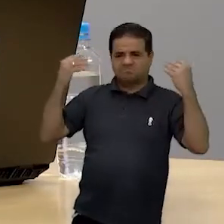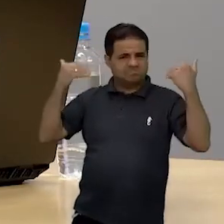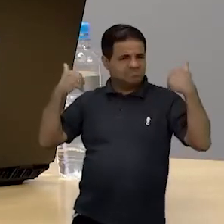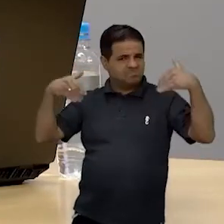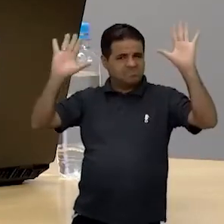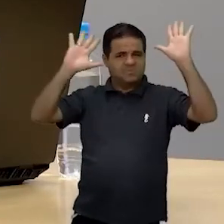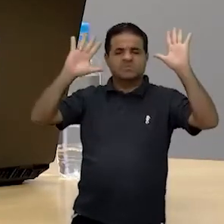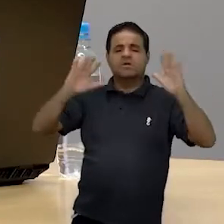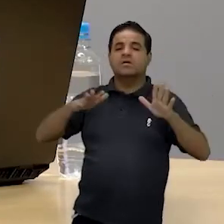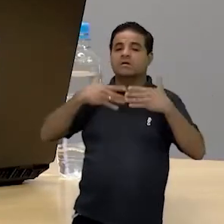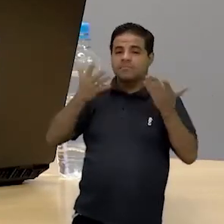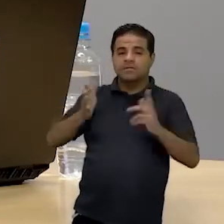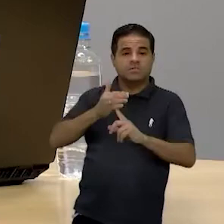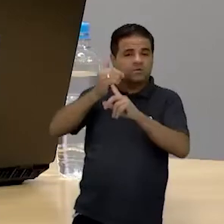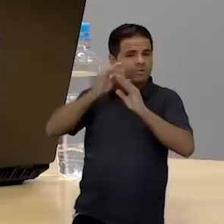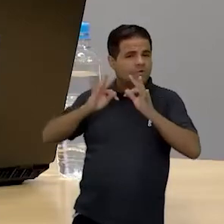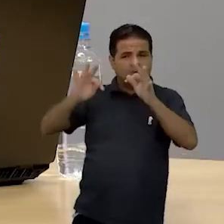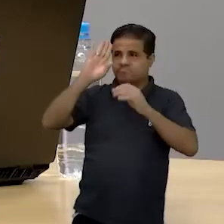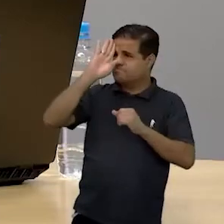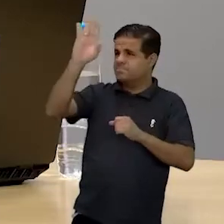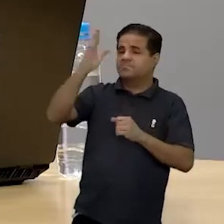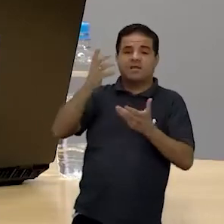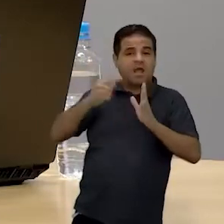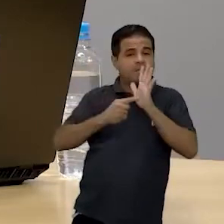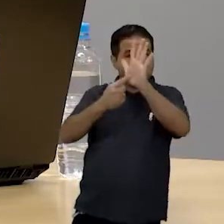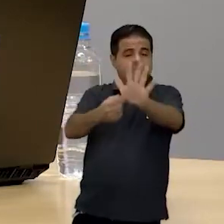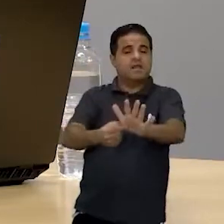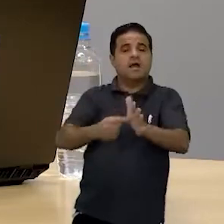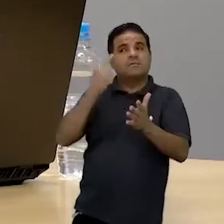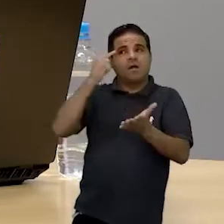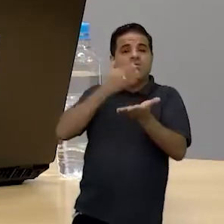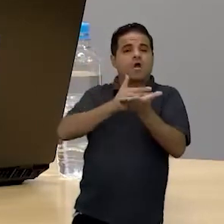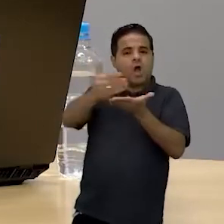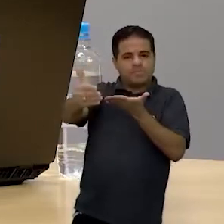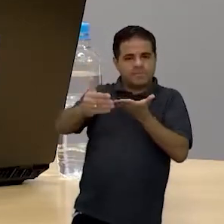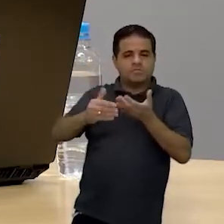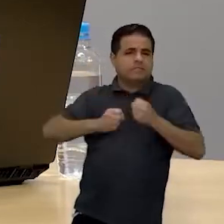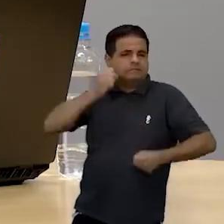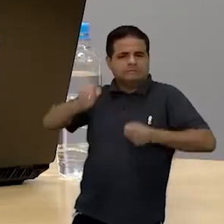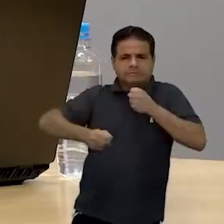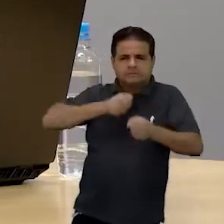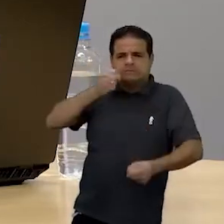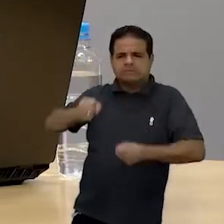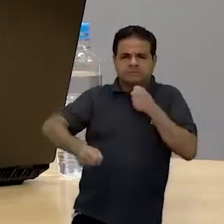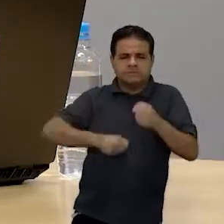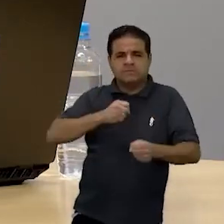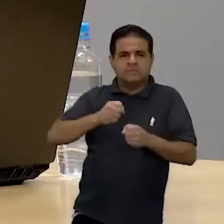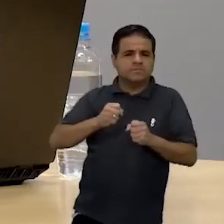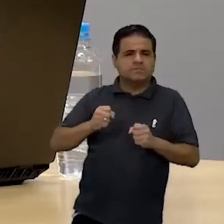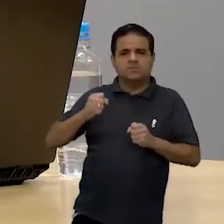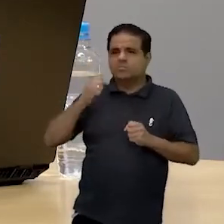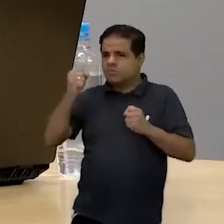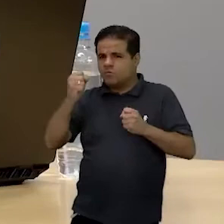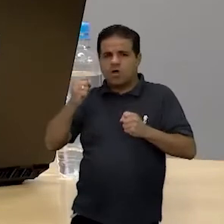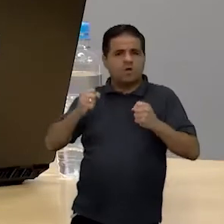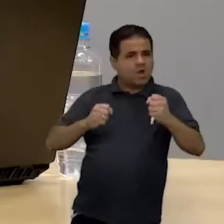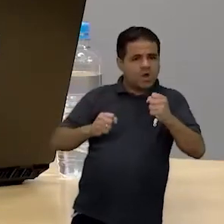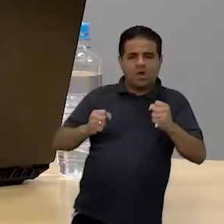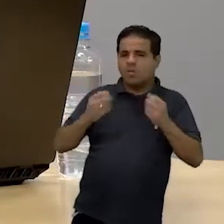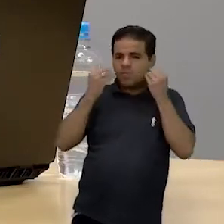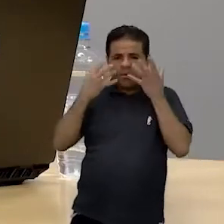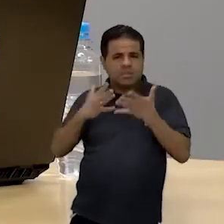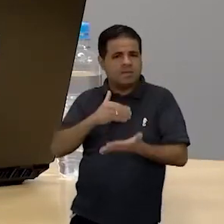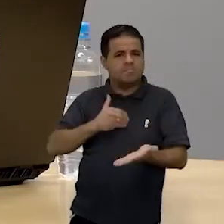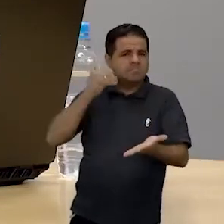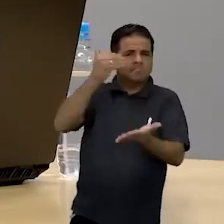de repente, mas o tecnológico principalmente, né? Então começou essa corrida para que uma força, um lado se mostre